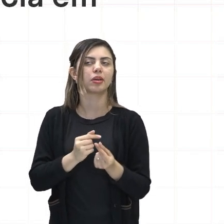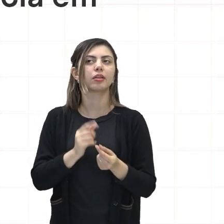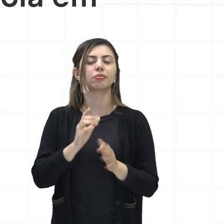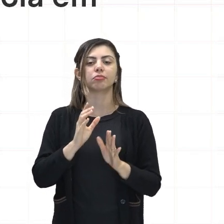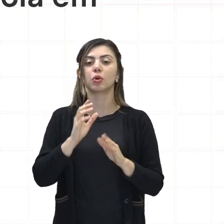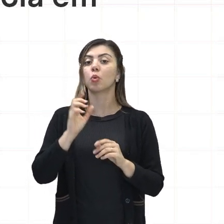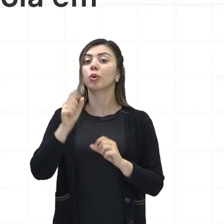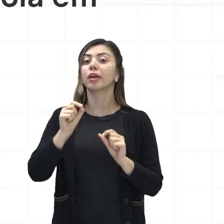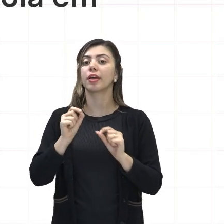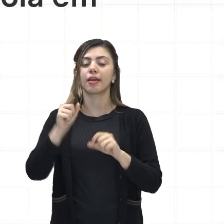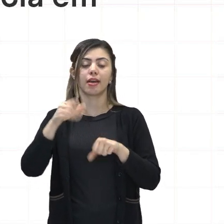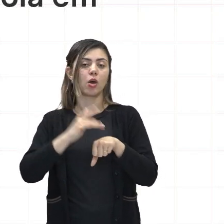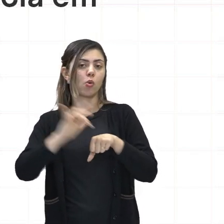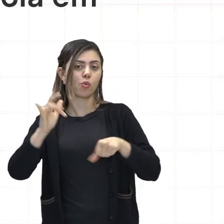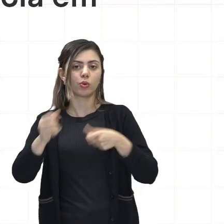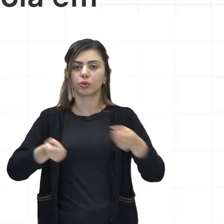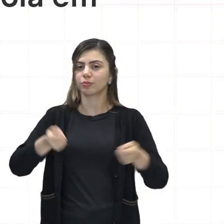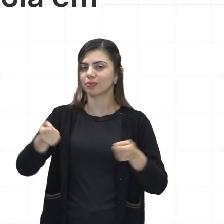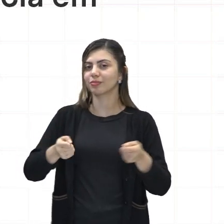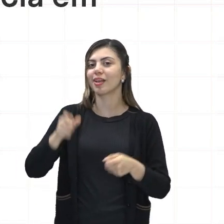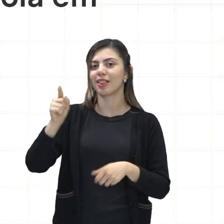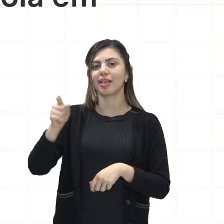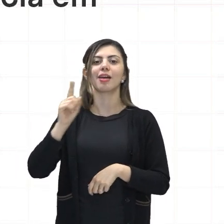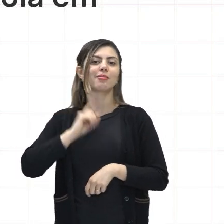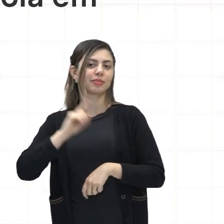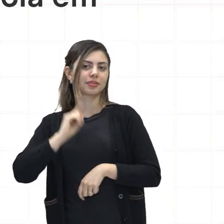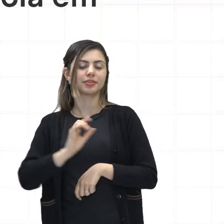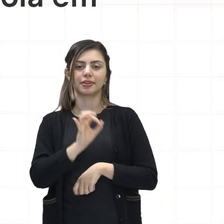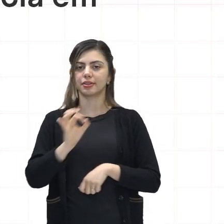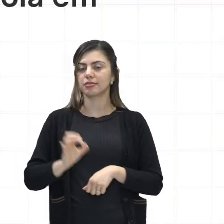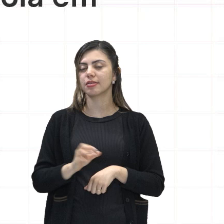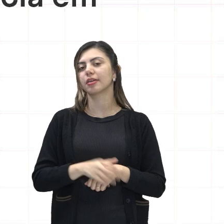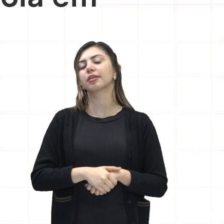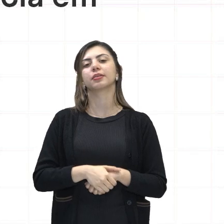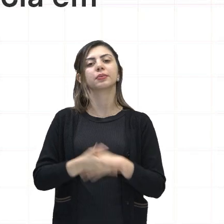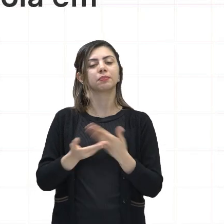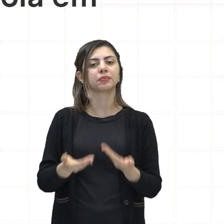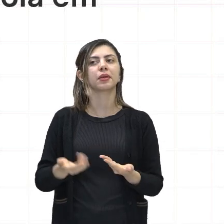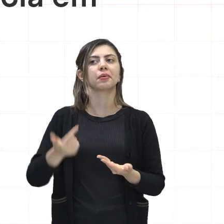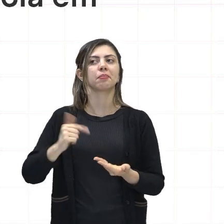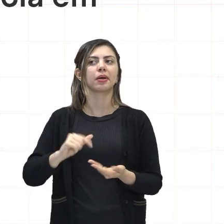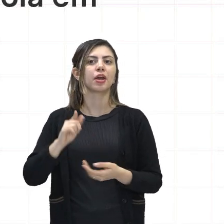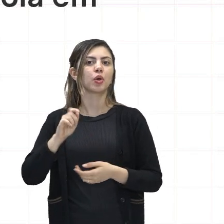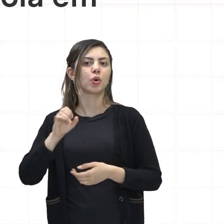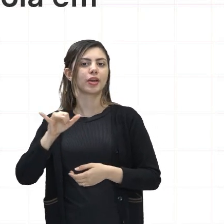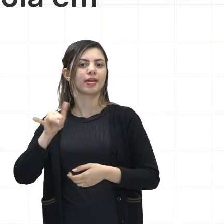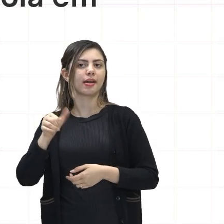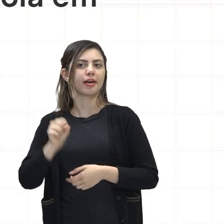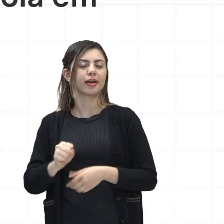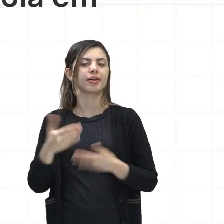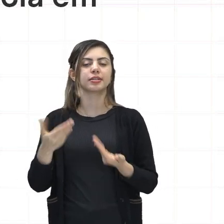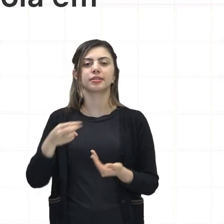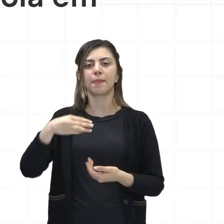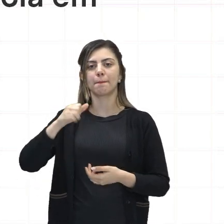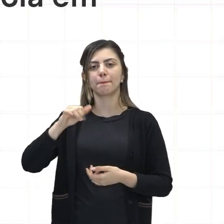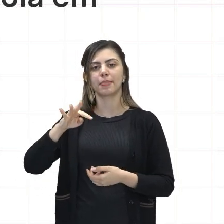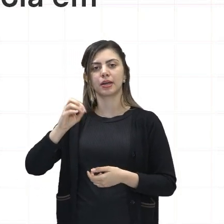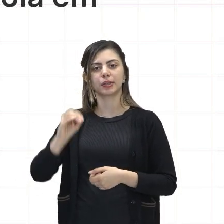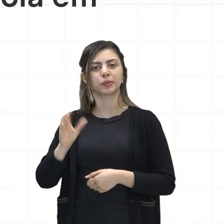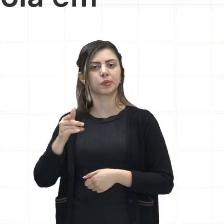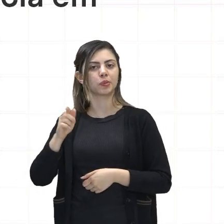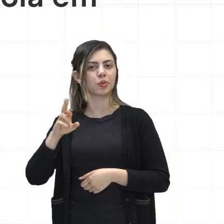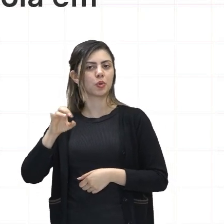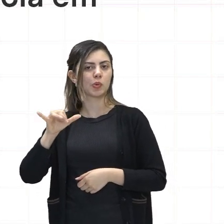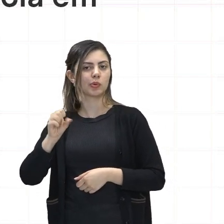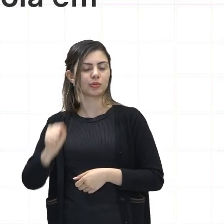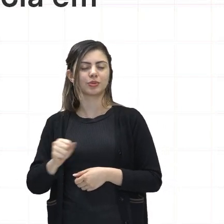do ouro, não é? Lá em Minas Gerais, em Goiás, em Mato Grosso, não é?